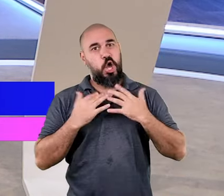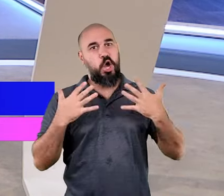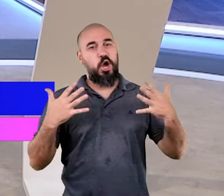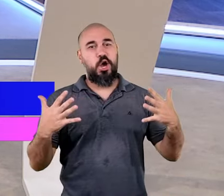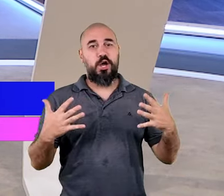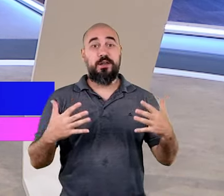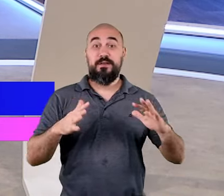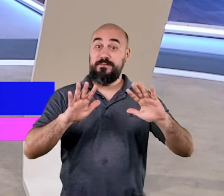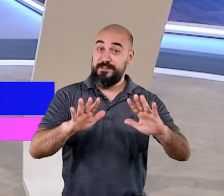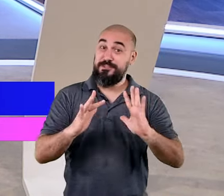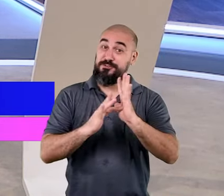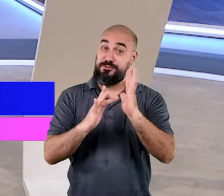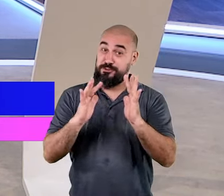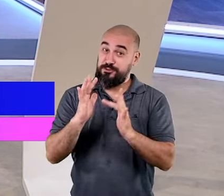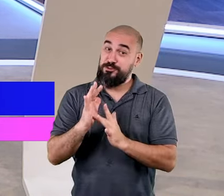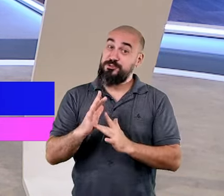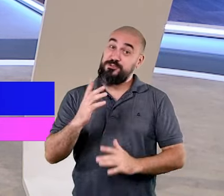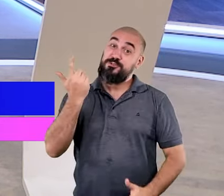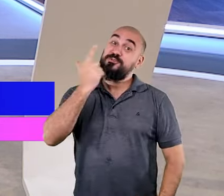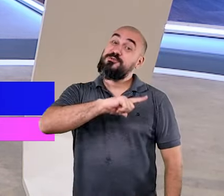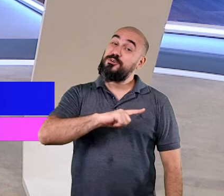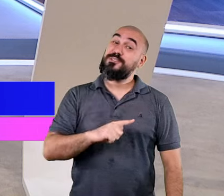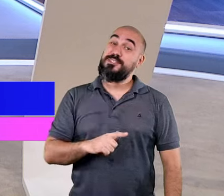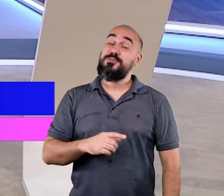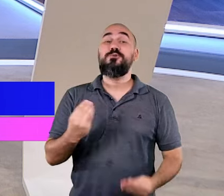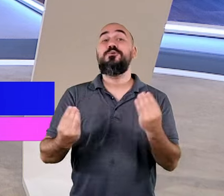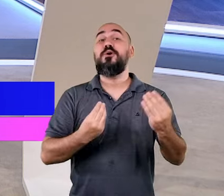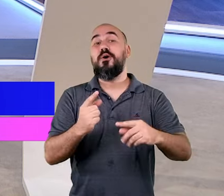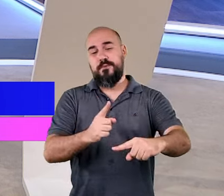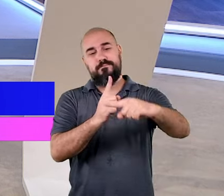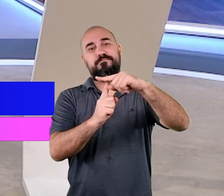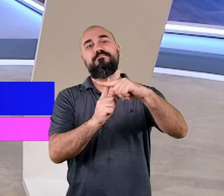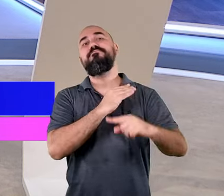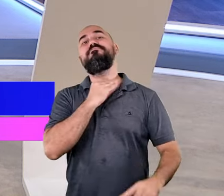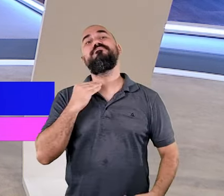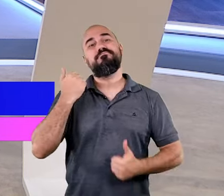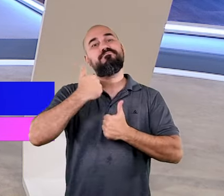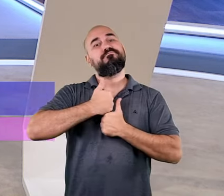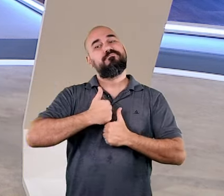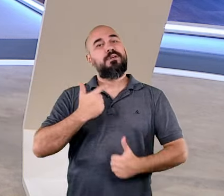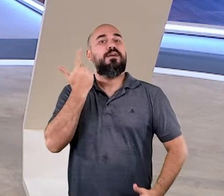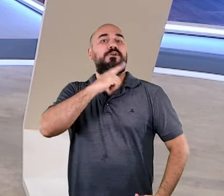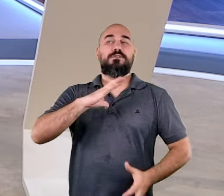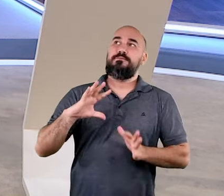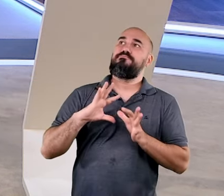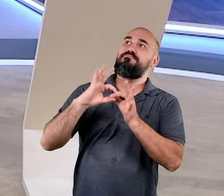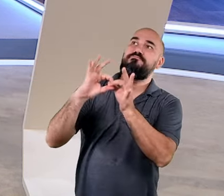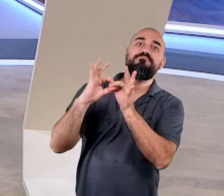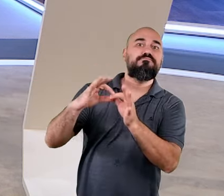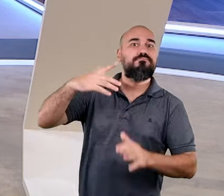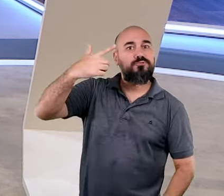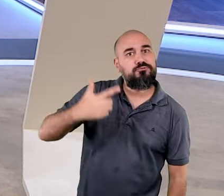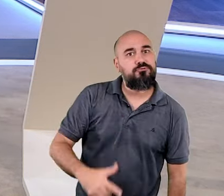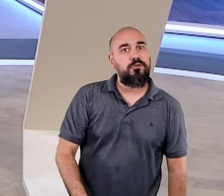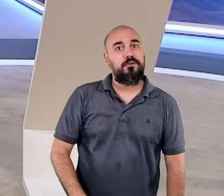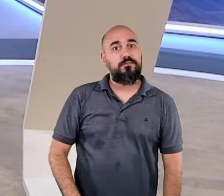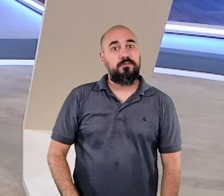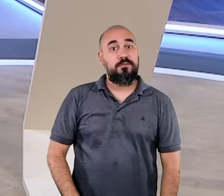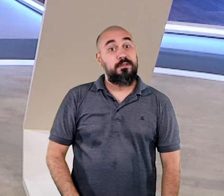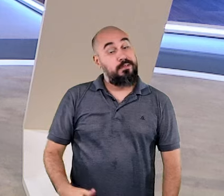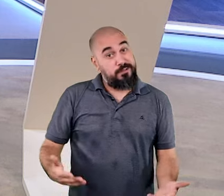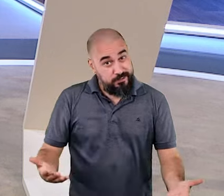conecta outra vez mais com Deus. E assim podemos ter certeza de que Ele